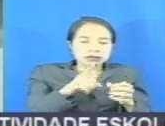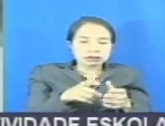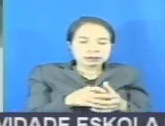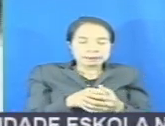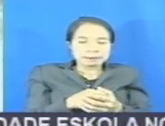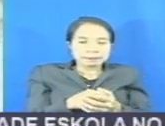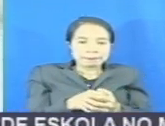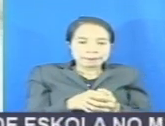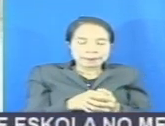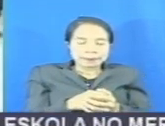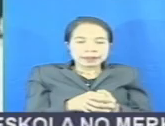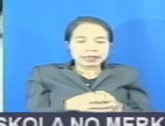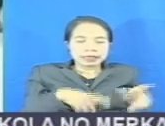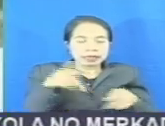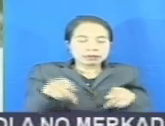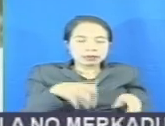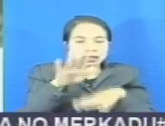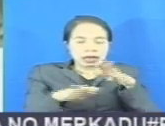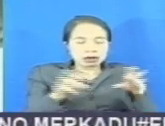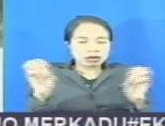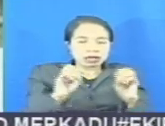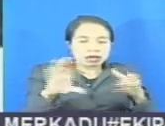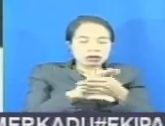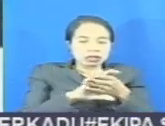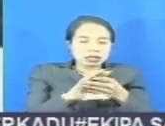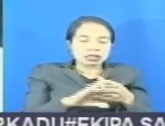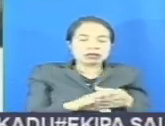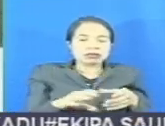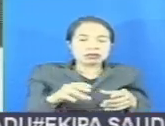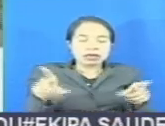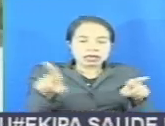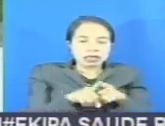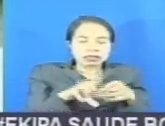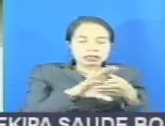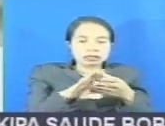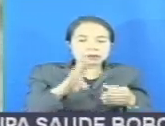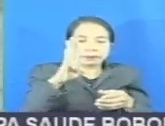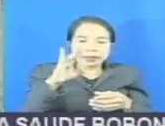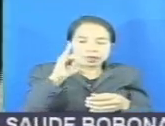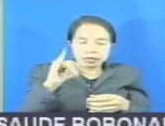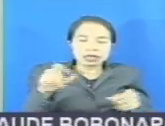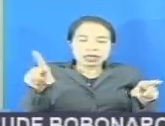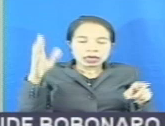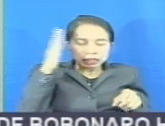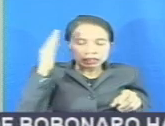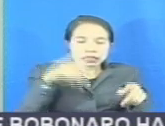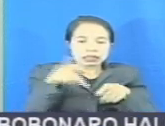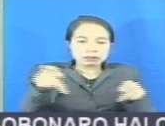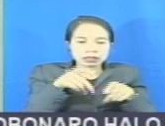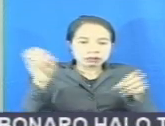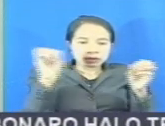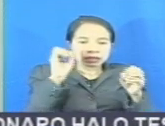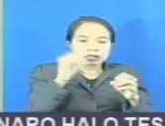Valima, terça-feira, na Hatete, Cidadão-Nebé lau la lori cartão identidade hanesan cartão eleitoral no BI considera hanesan é mais ilegal. Sim, o